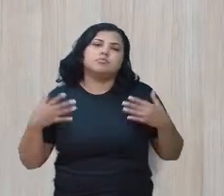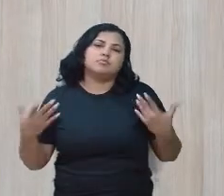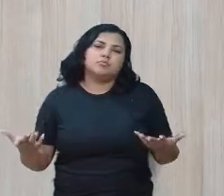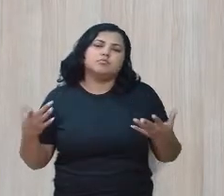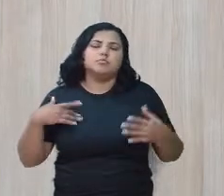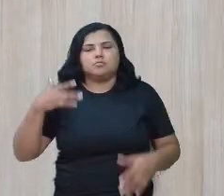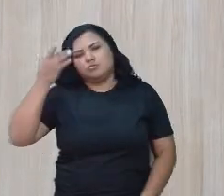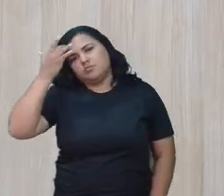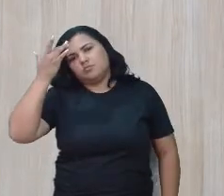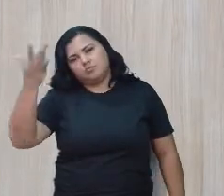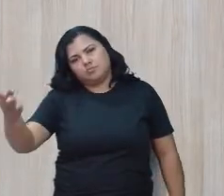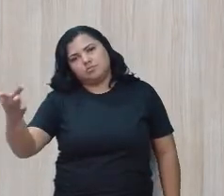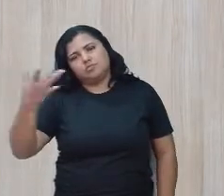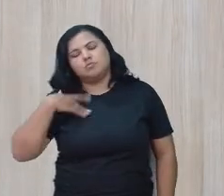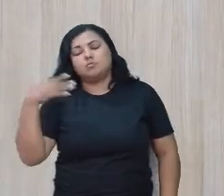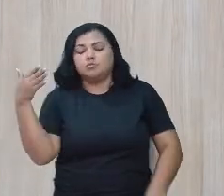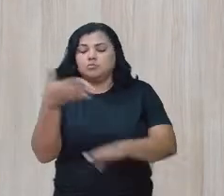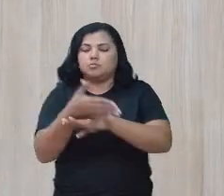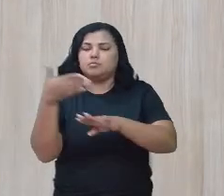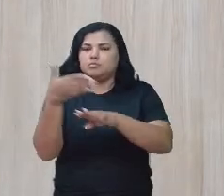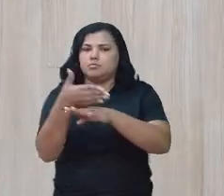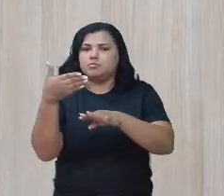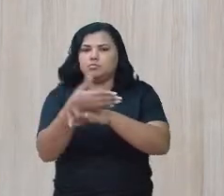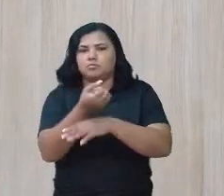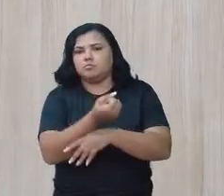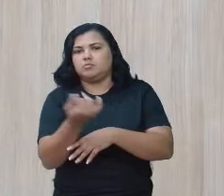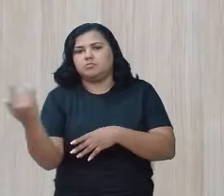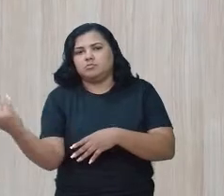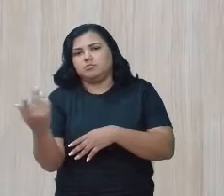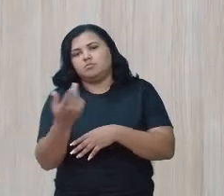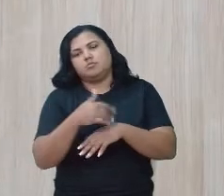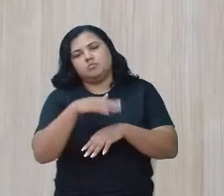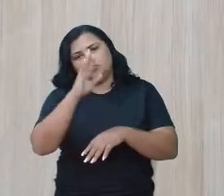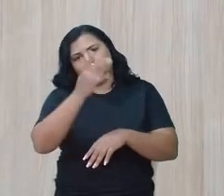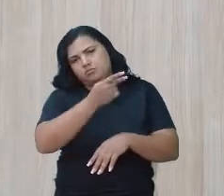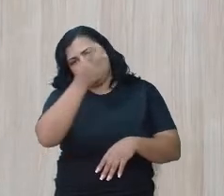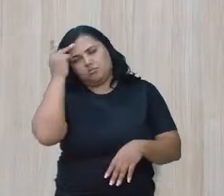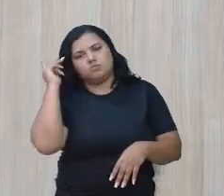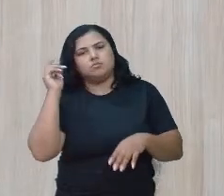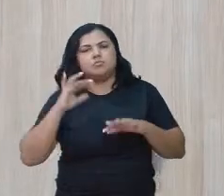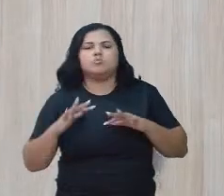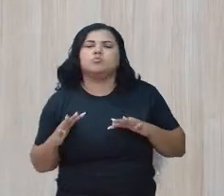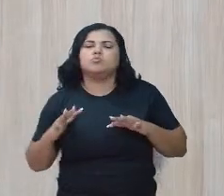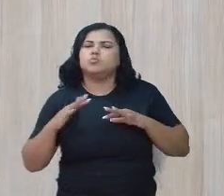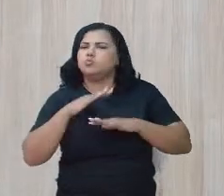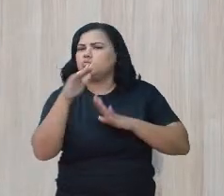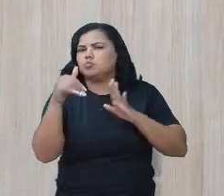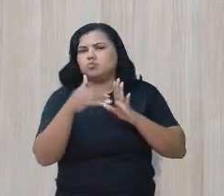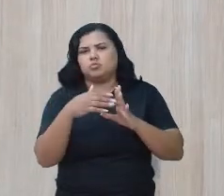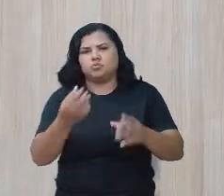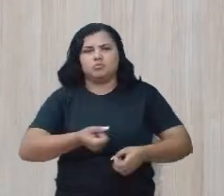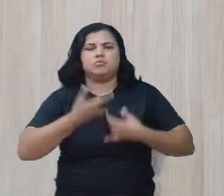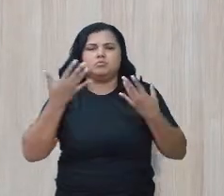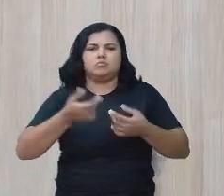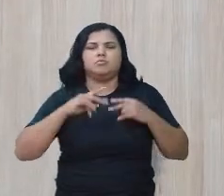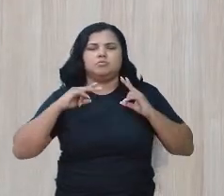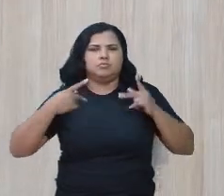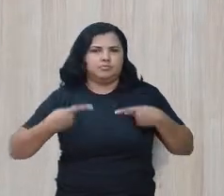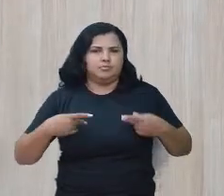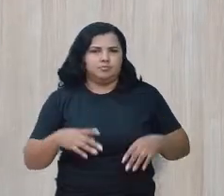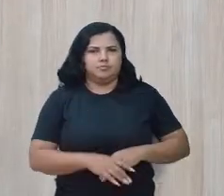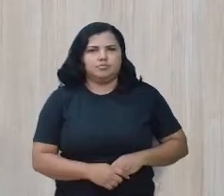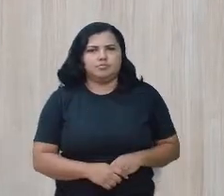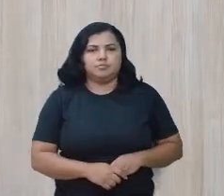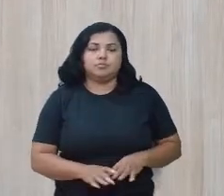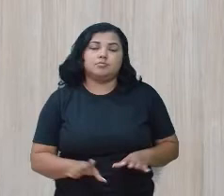mais fácil ou mais acessível a um número maior de pessoas todas as formas de expressão humana. Então,